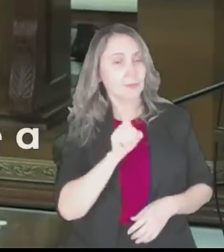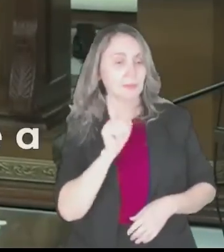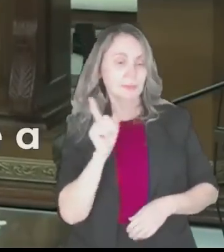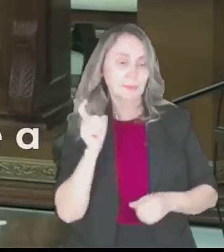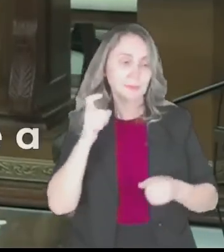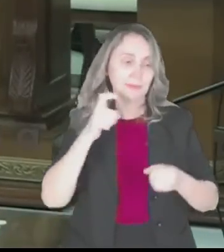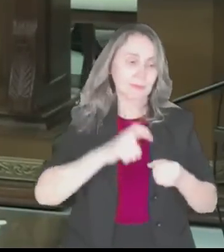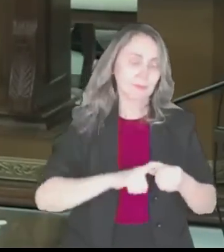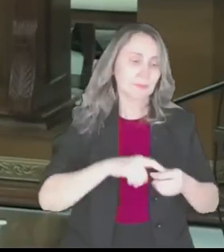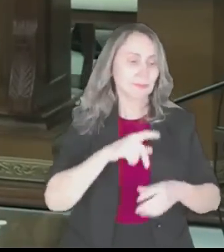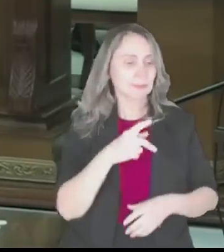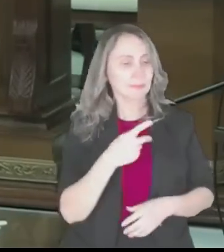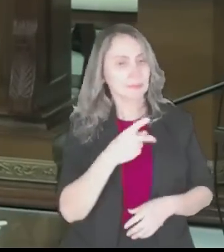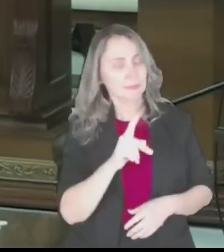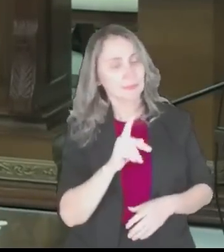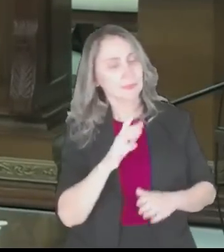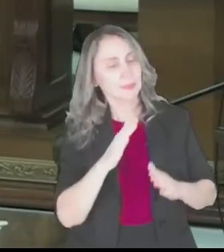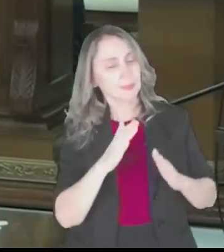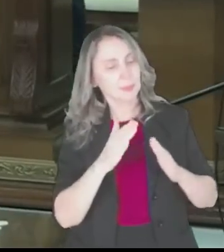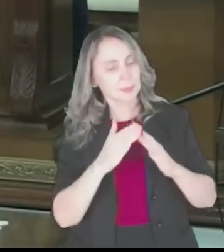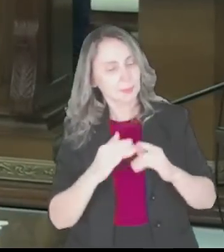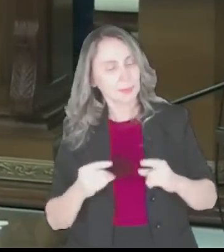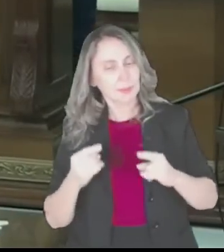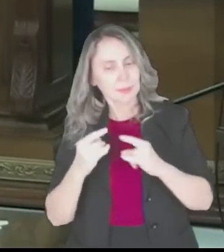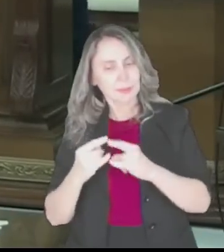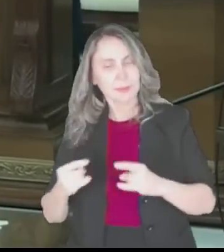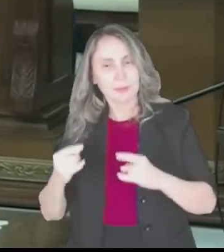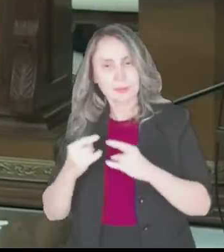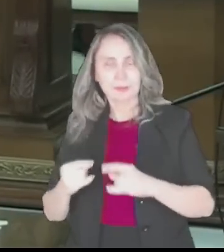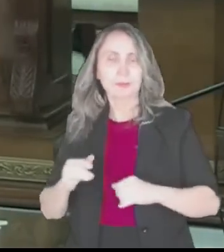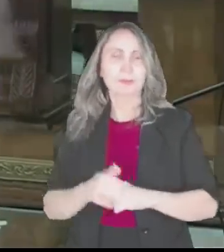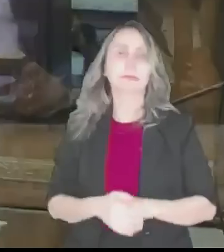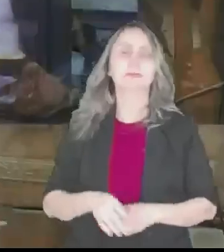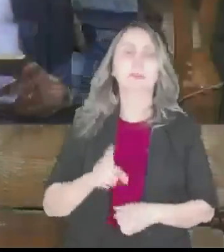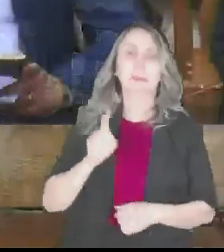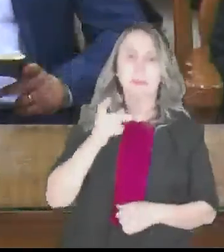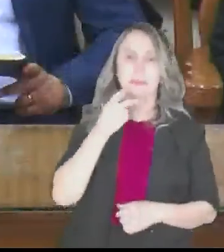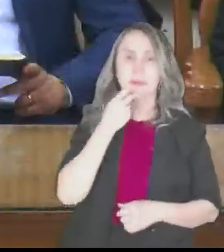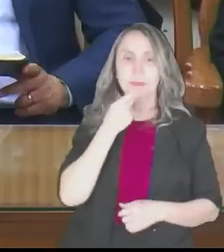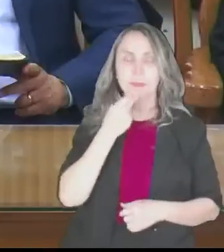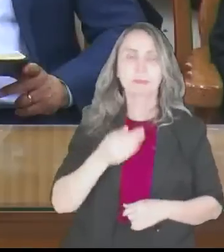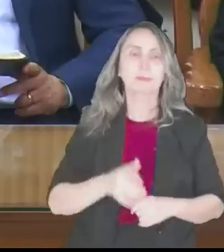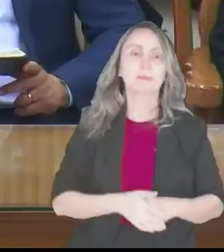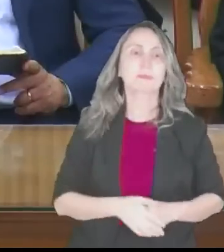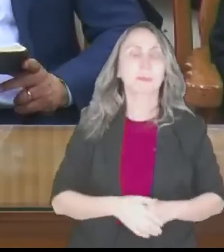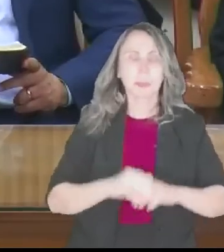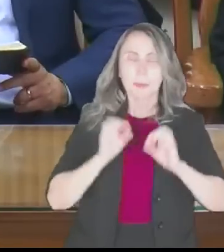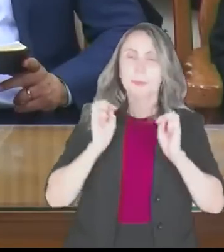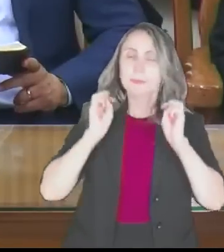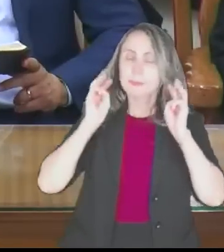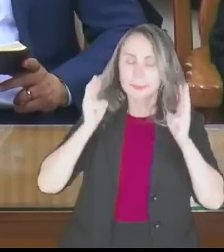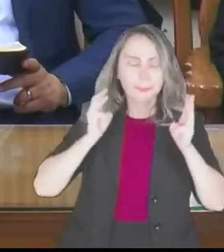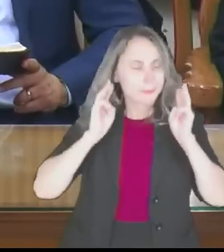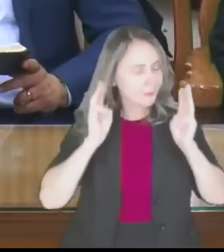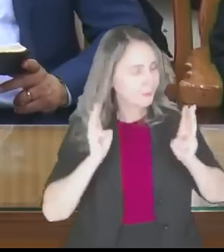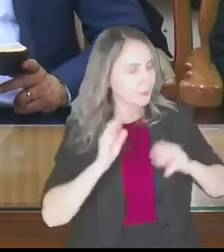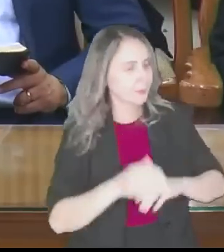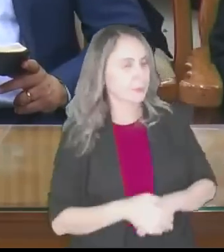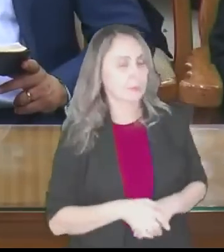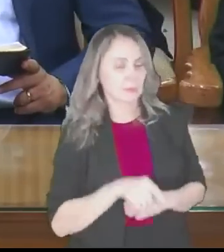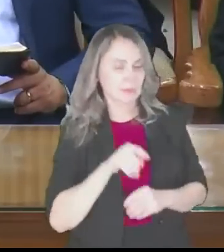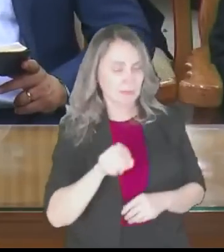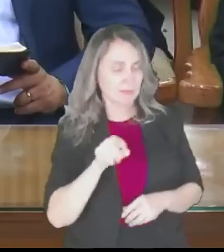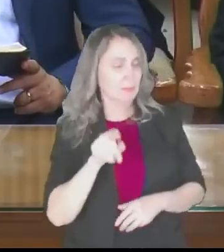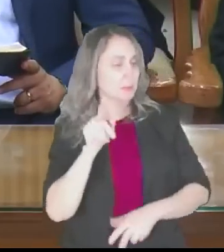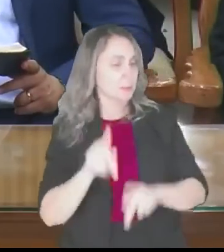tendas. Porém, somente até aí. Deus disse, Moisés, esse povo não quer nada comigo, Moisés. Esse povo só quer carne, esse